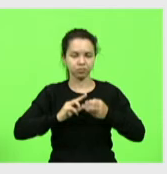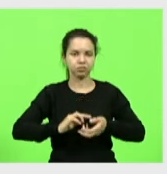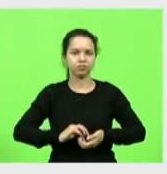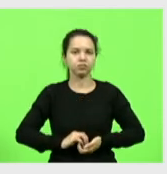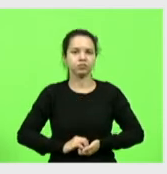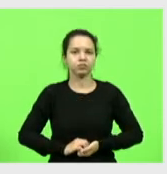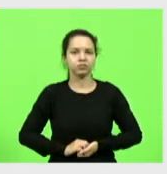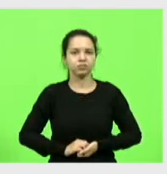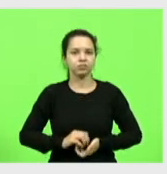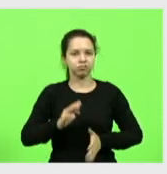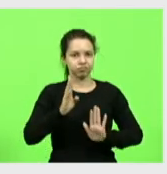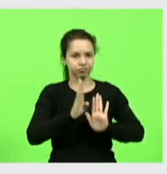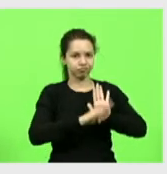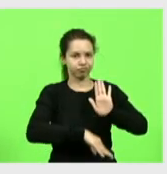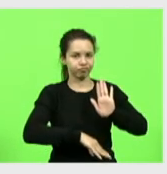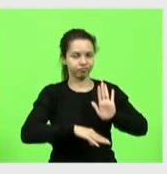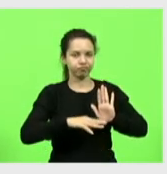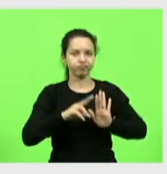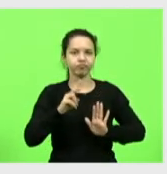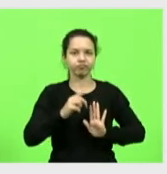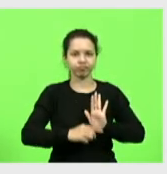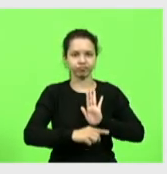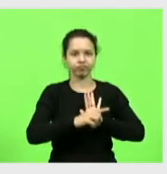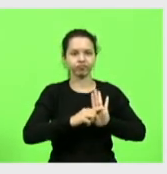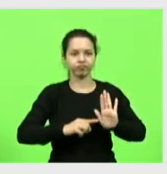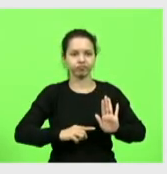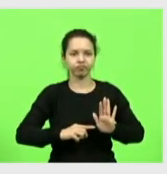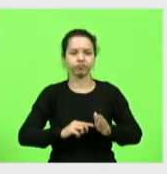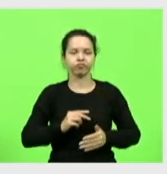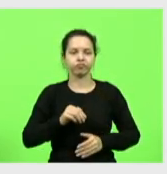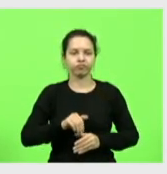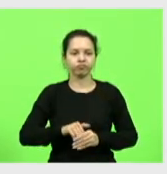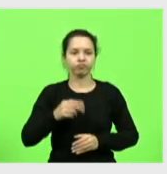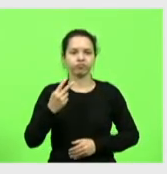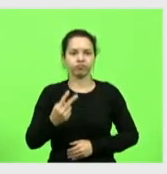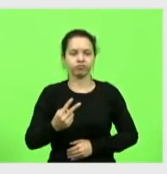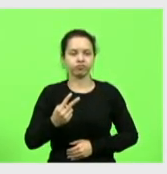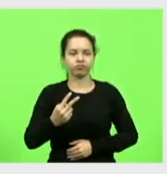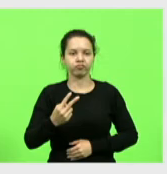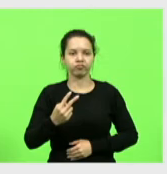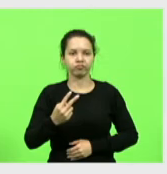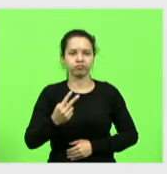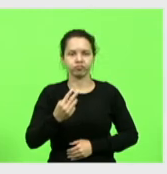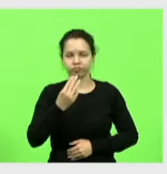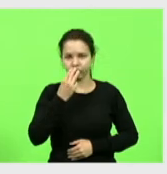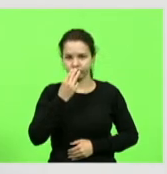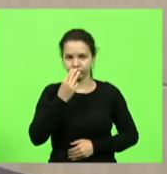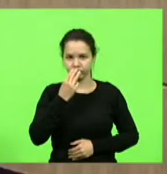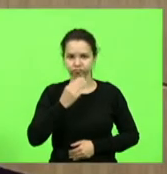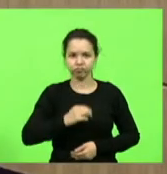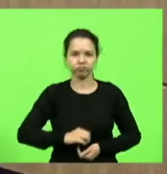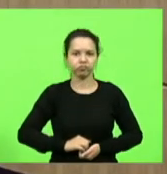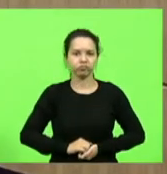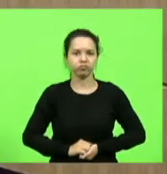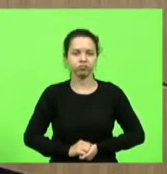Voto pela derrubada do veto, senhor presidente. Voto 2. Como vota deputado Sérgio Mota?